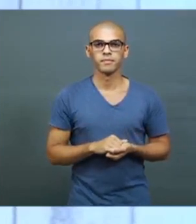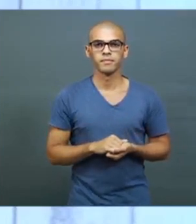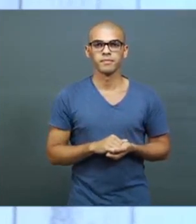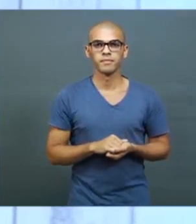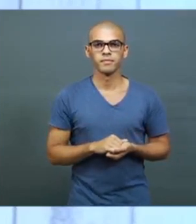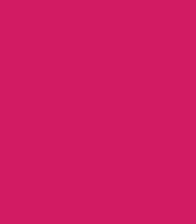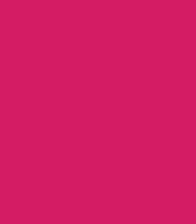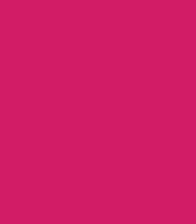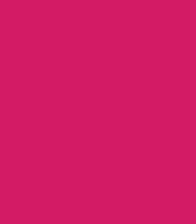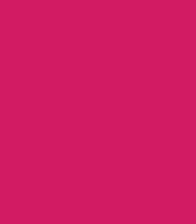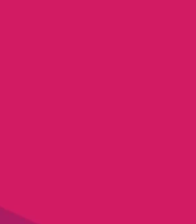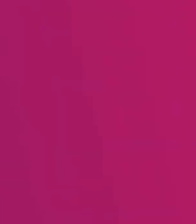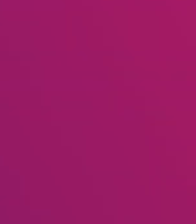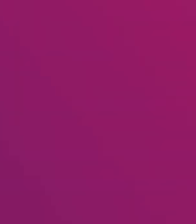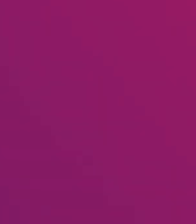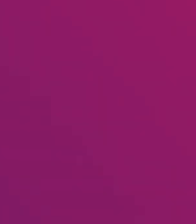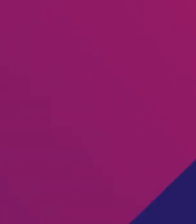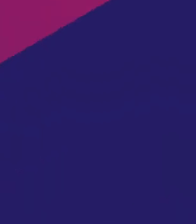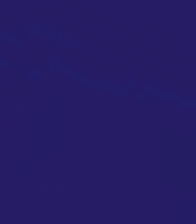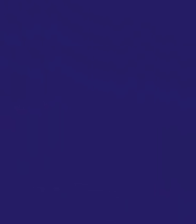996397880. Voltamos já.